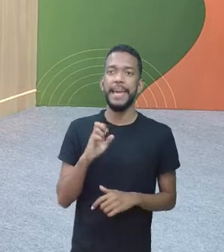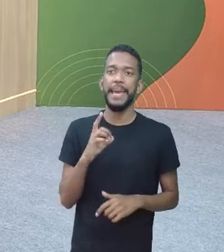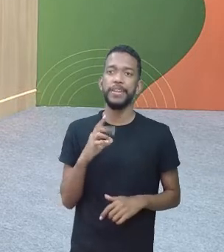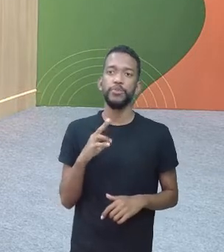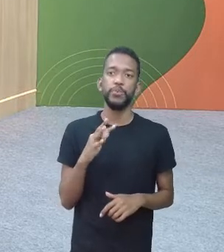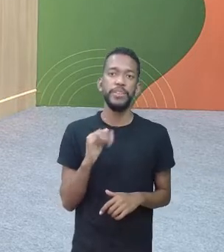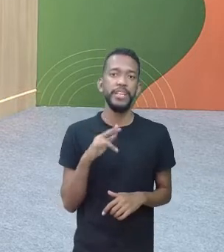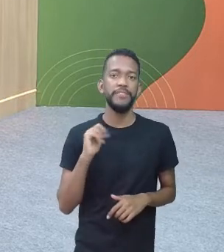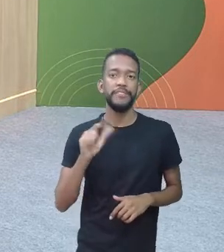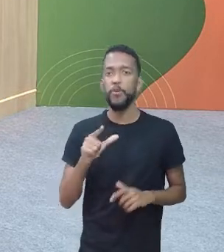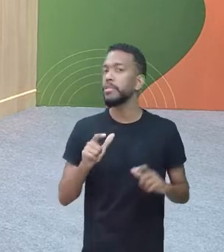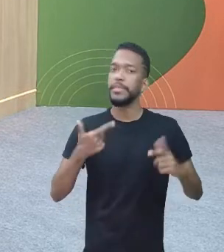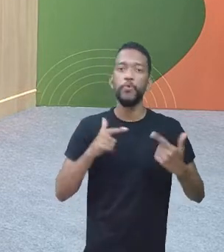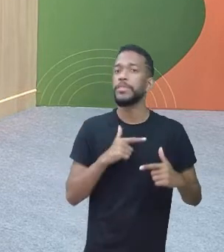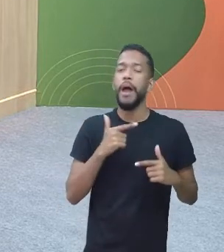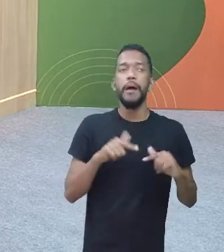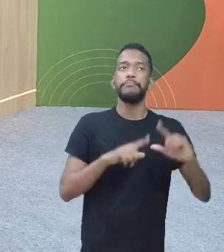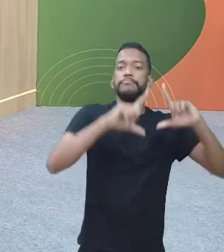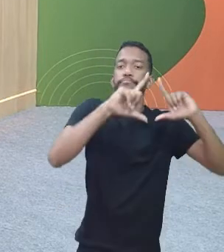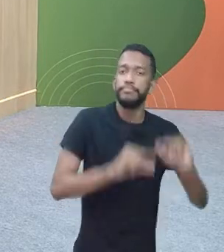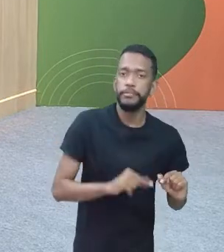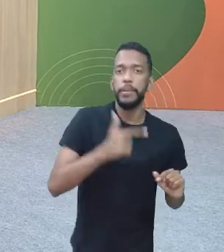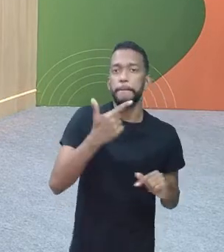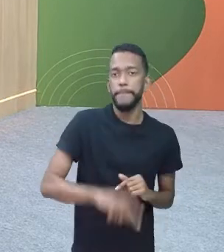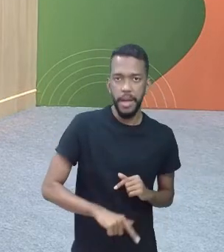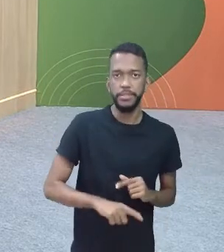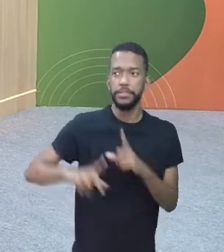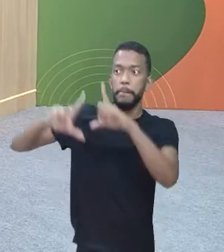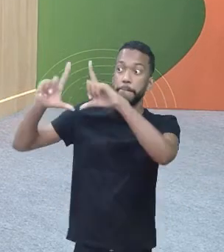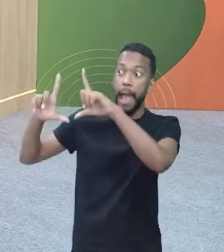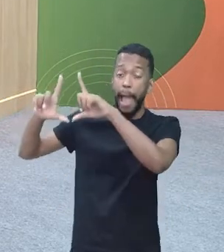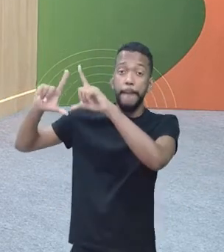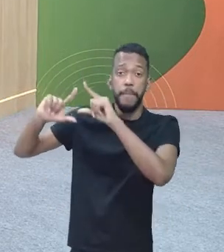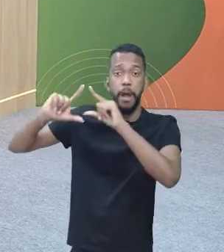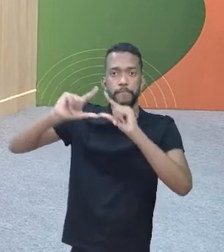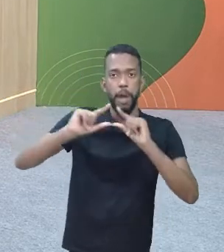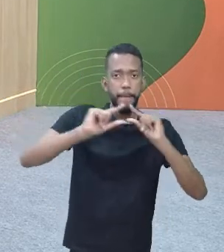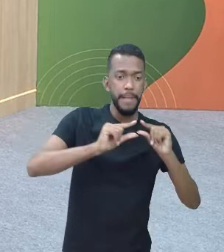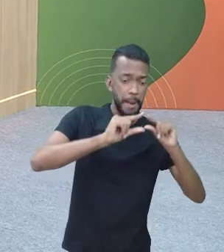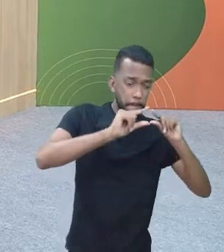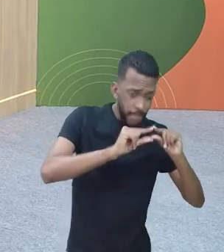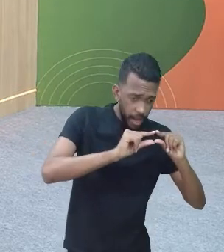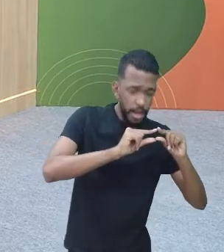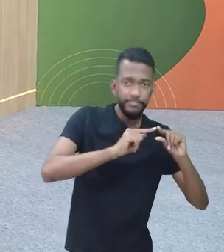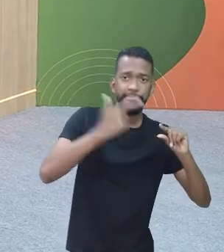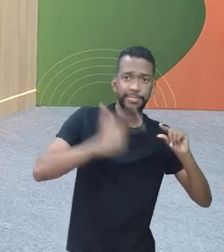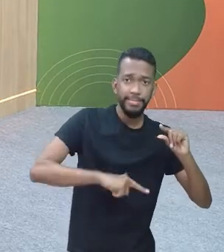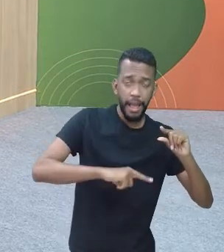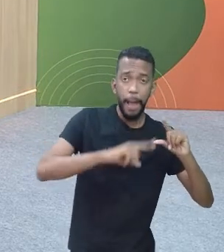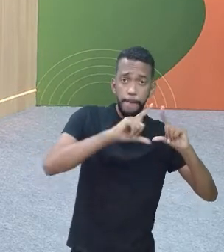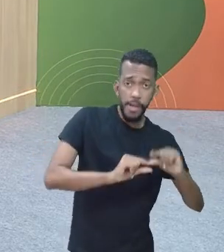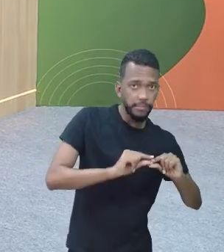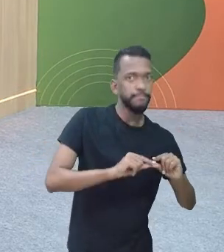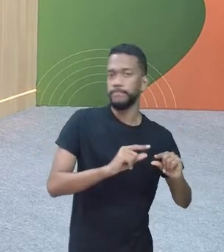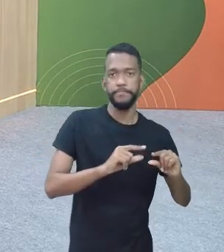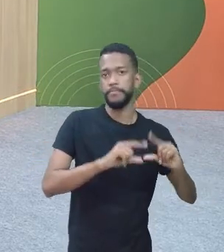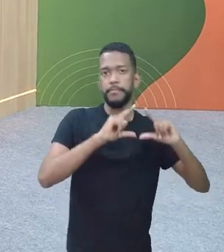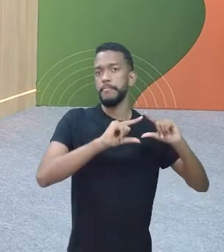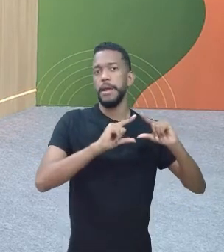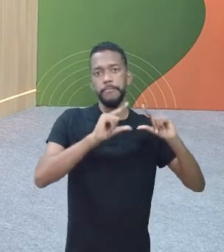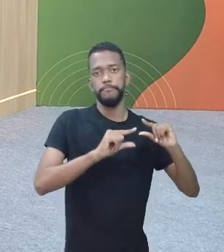Esse nomezinho aqui é exatamente isso. A gente não consegue mais reduzir. Por isso que ela vai ser chamada